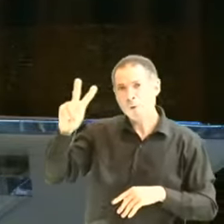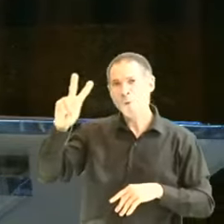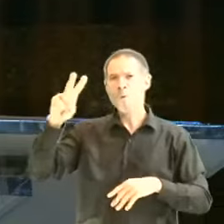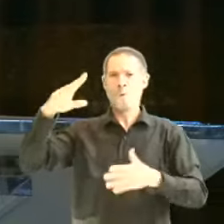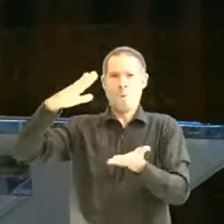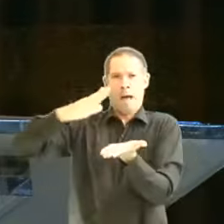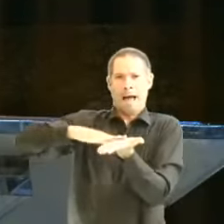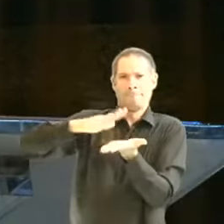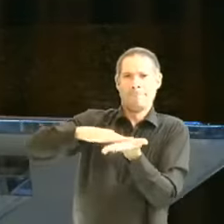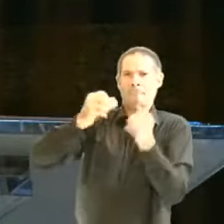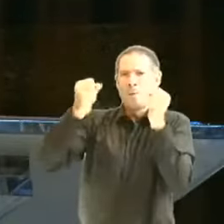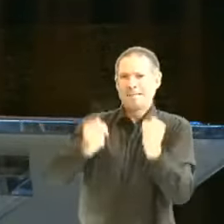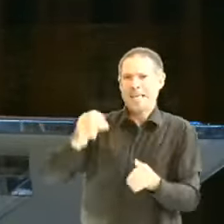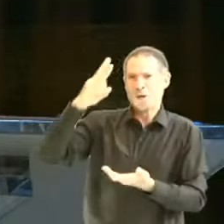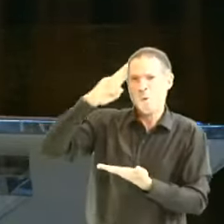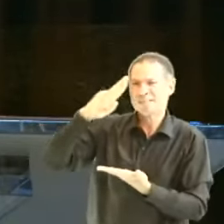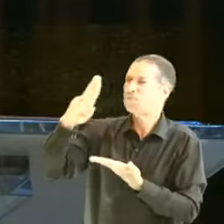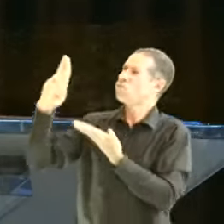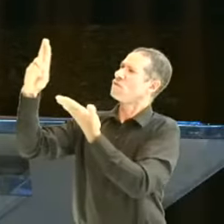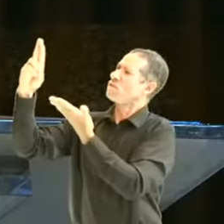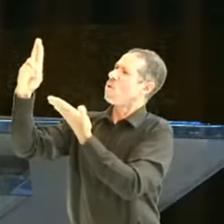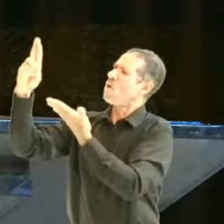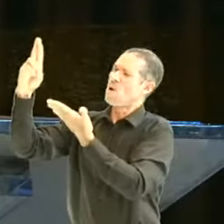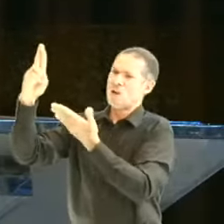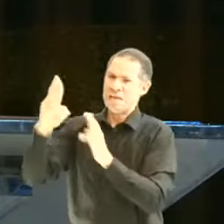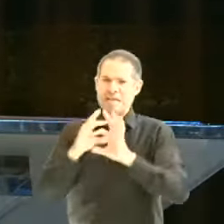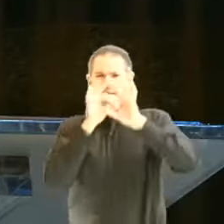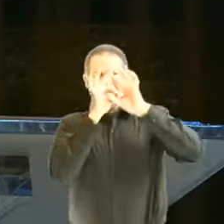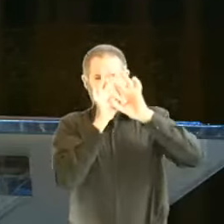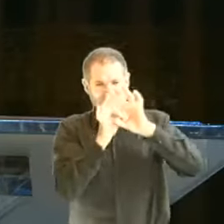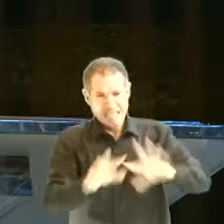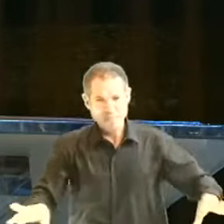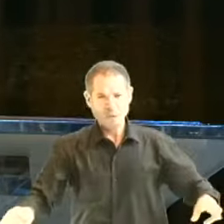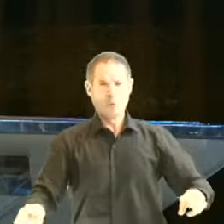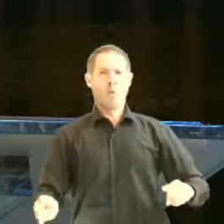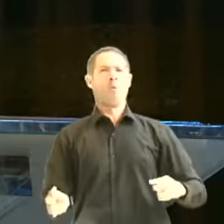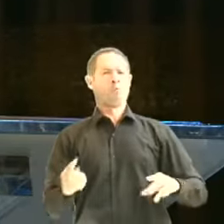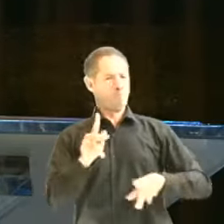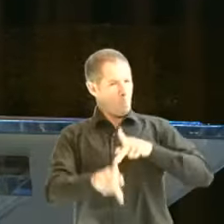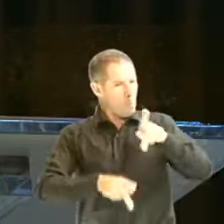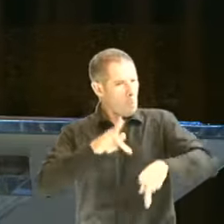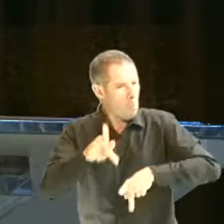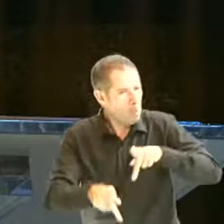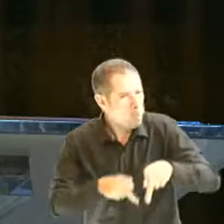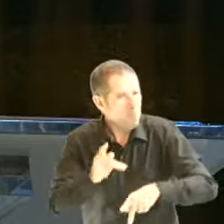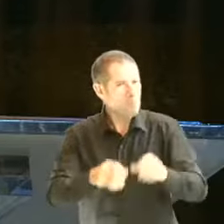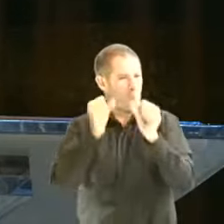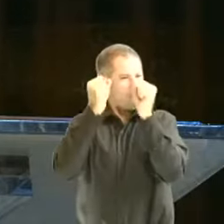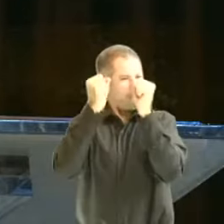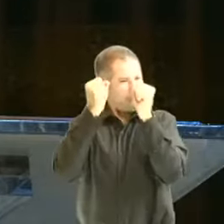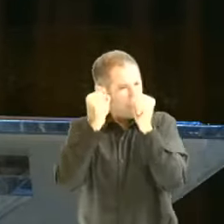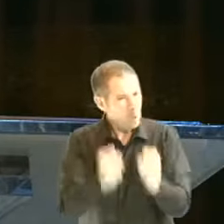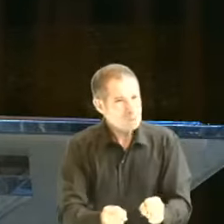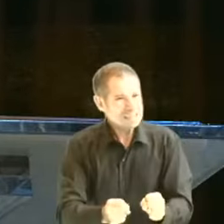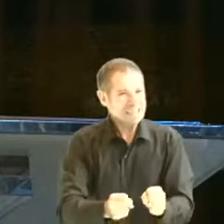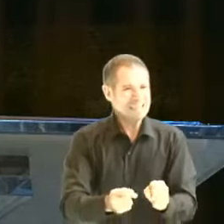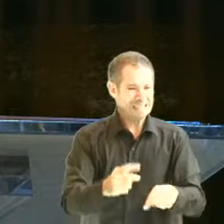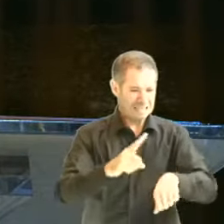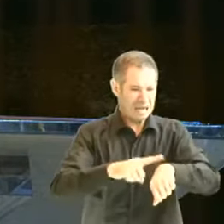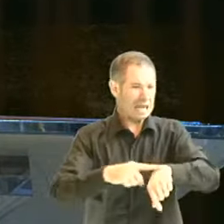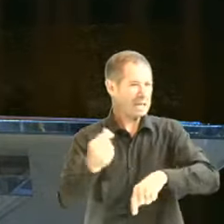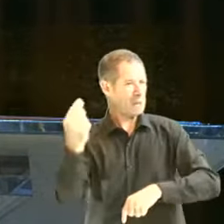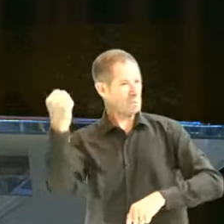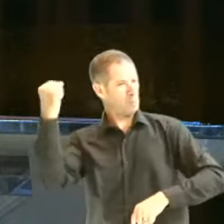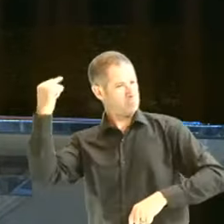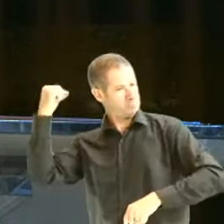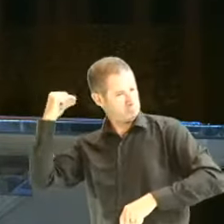mão poderosa do Senhor que libertou os hebreus do maior poder bélico daquela